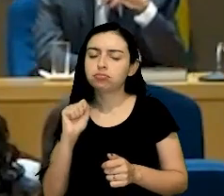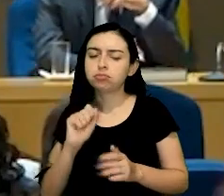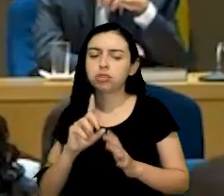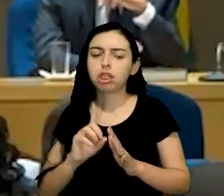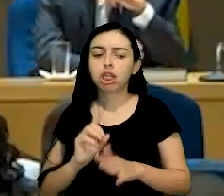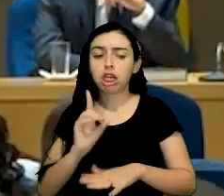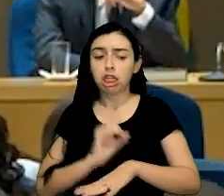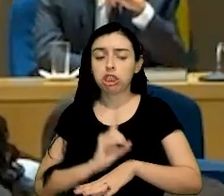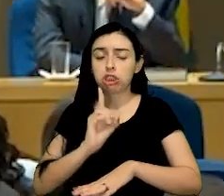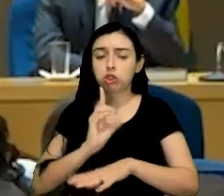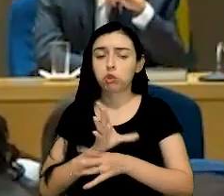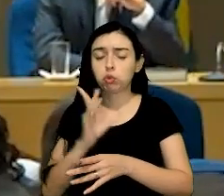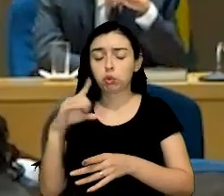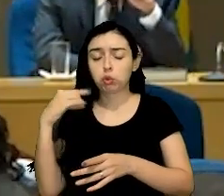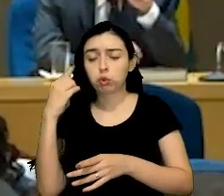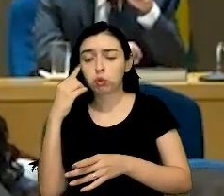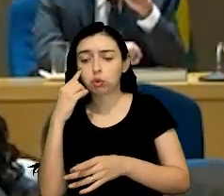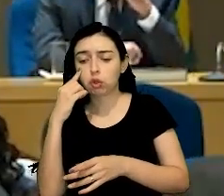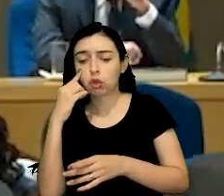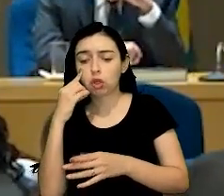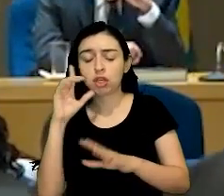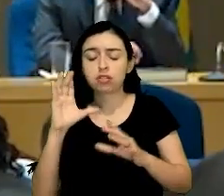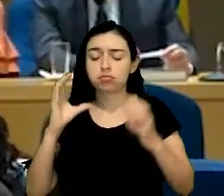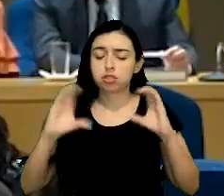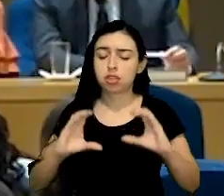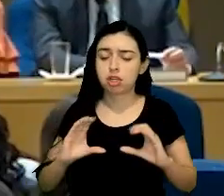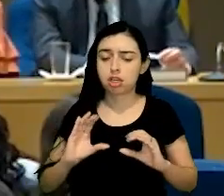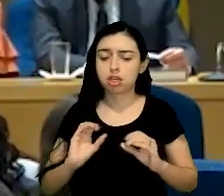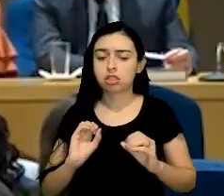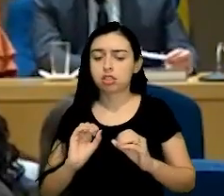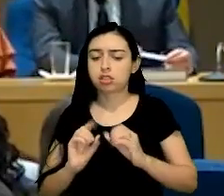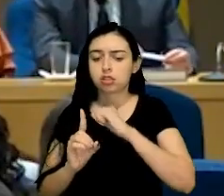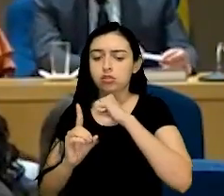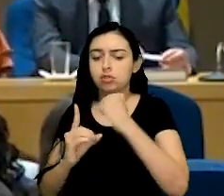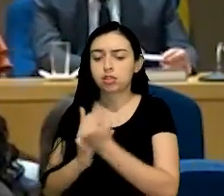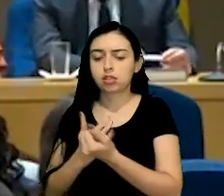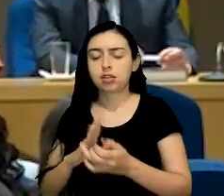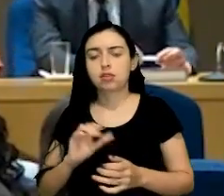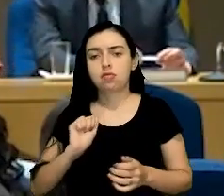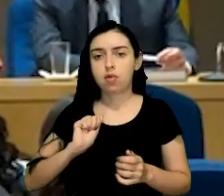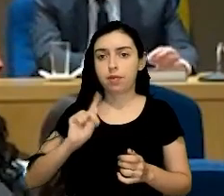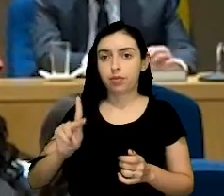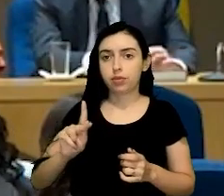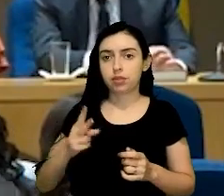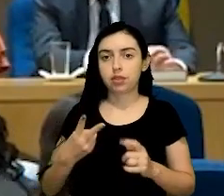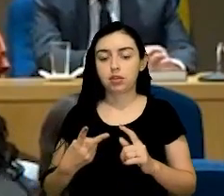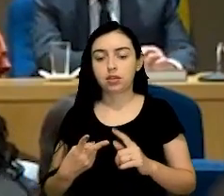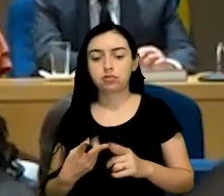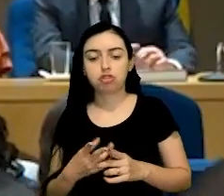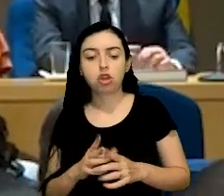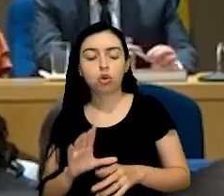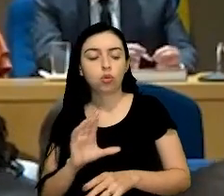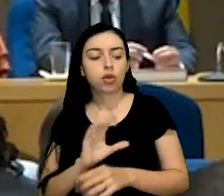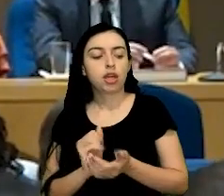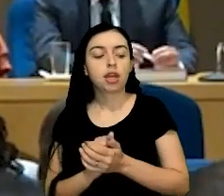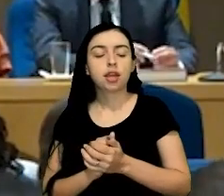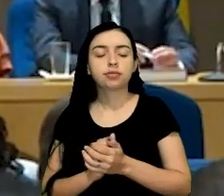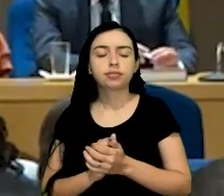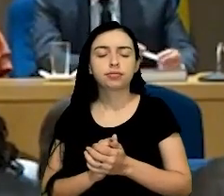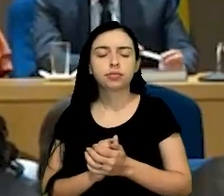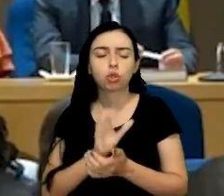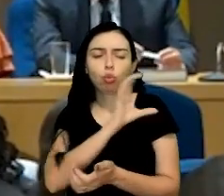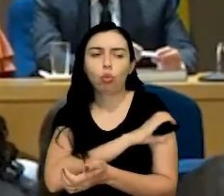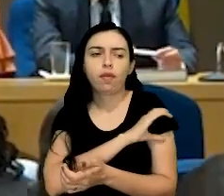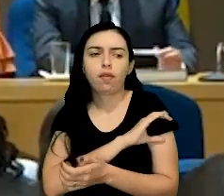População, professora livre-docente aposentada, colaboradora no Departamento de Demografia e Núcleos de Estudo